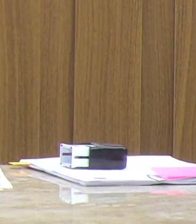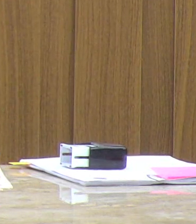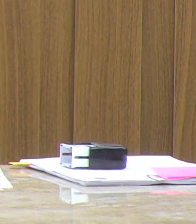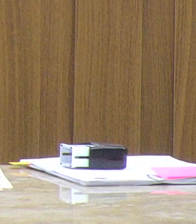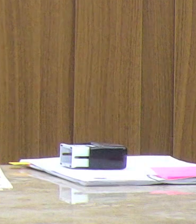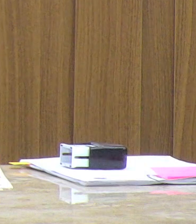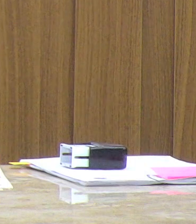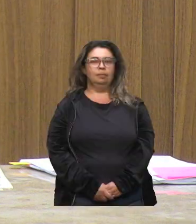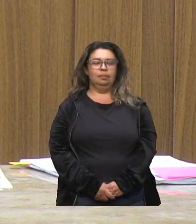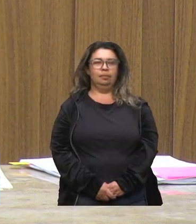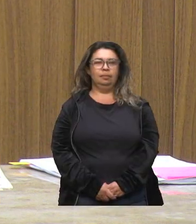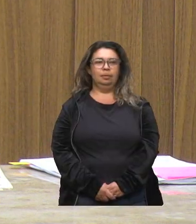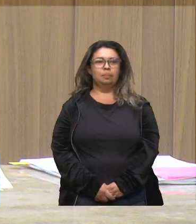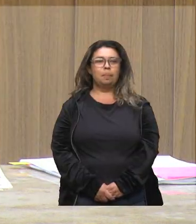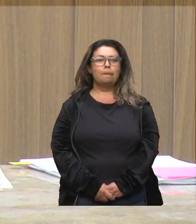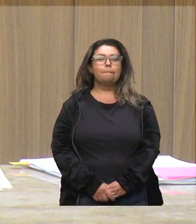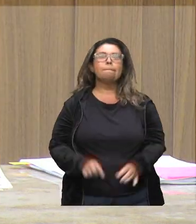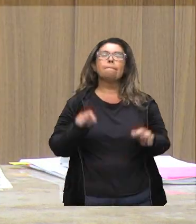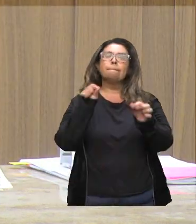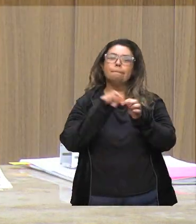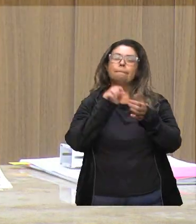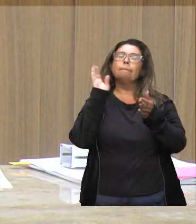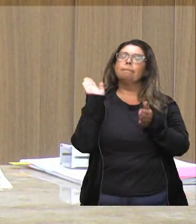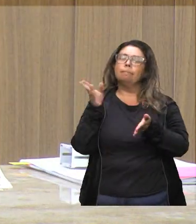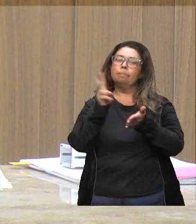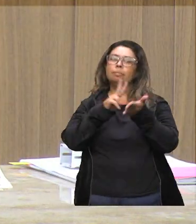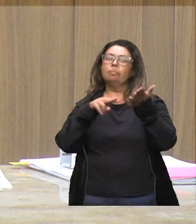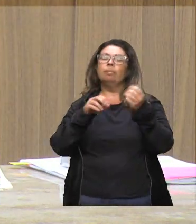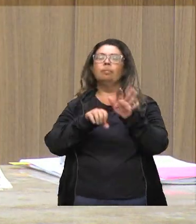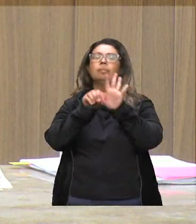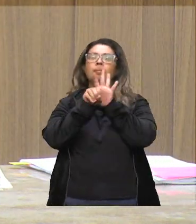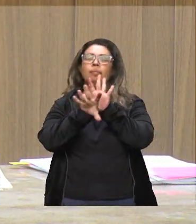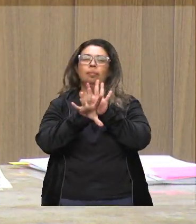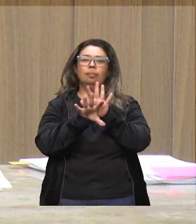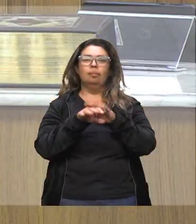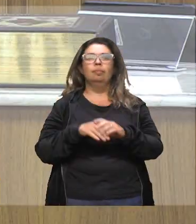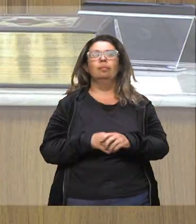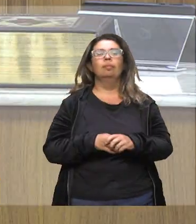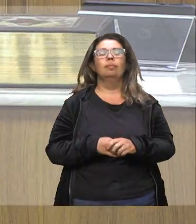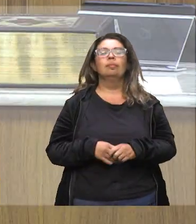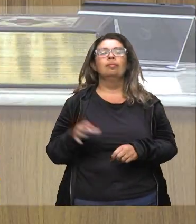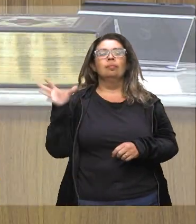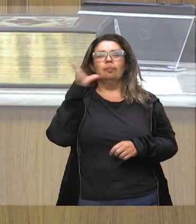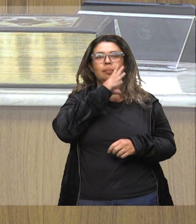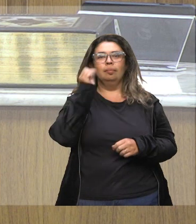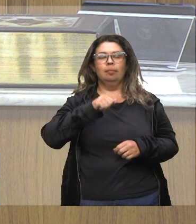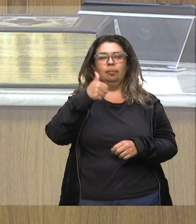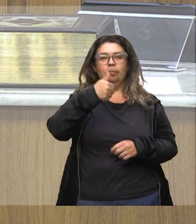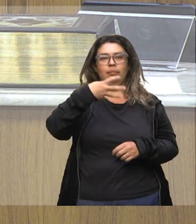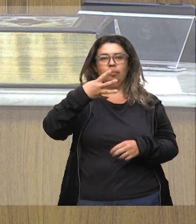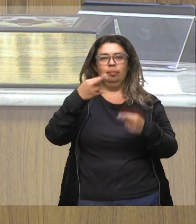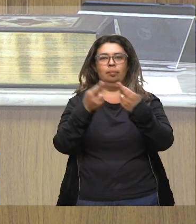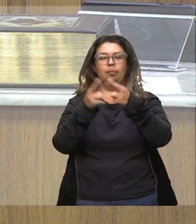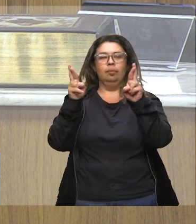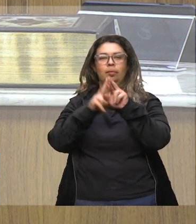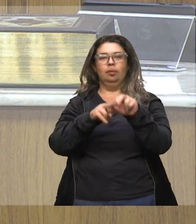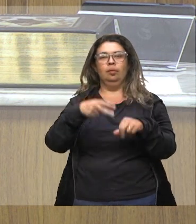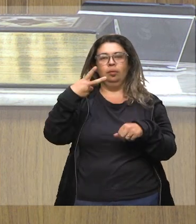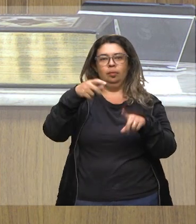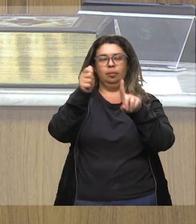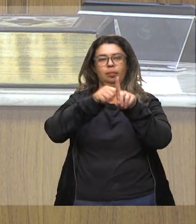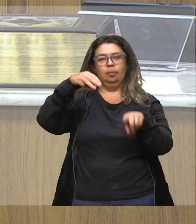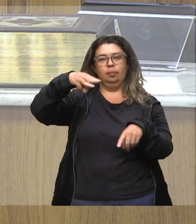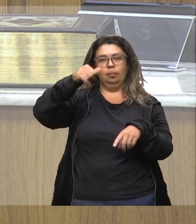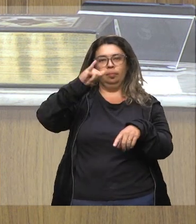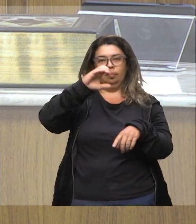Circa, para que proceda à leitura dos mesmos. Indicações apresentadas em regime de urgência na 14ª sessão ordinária, em 2 de